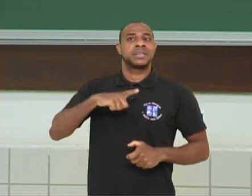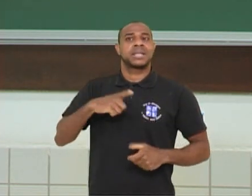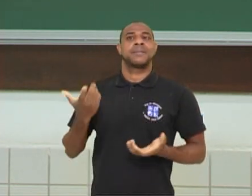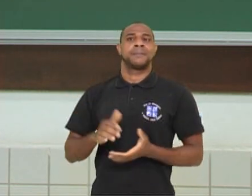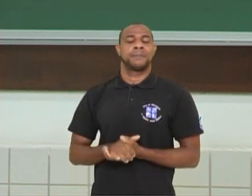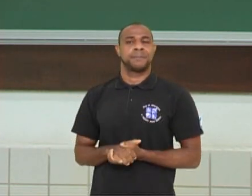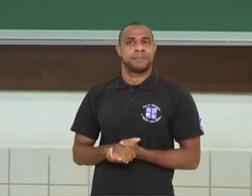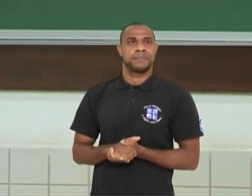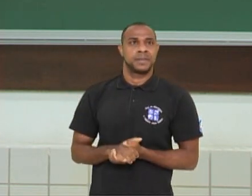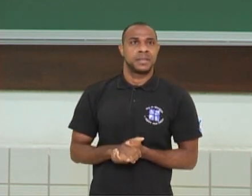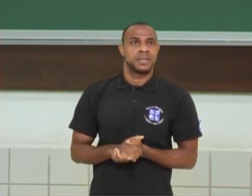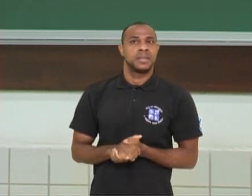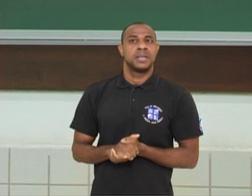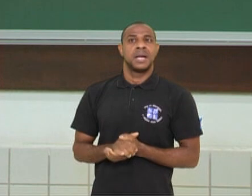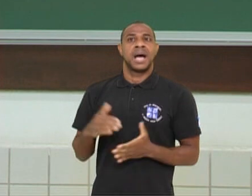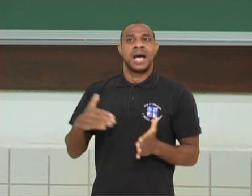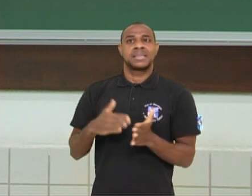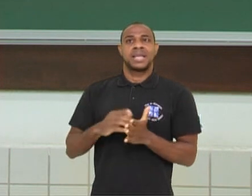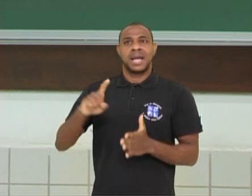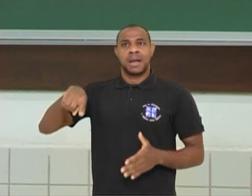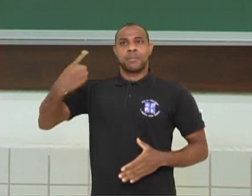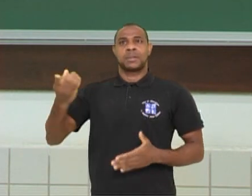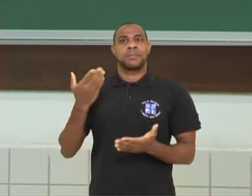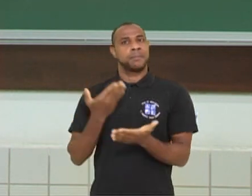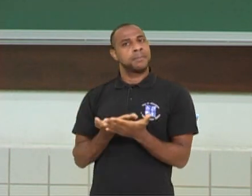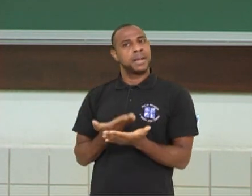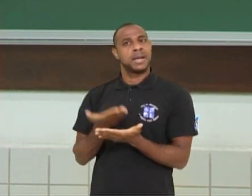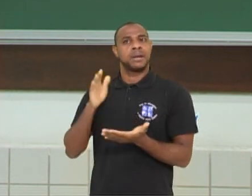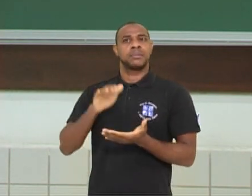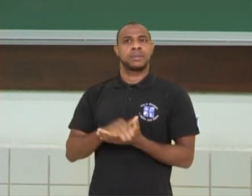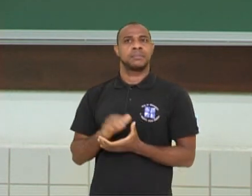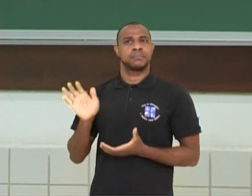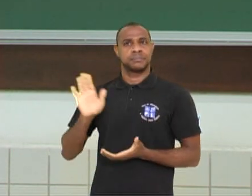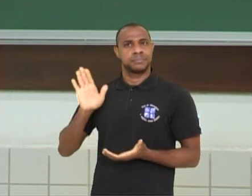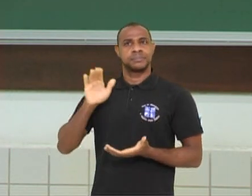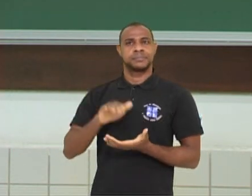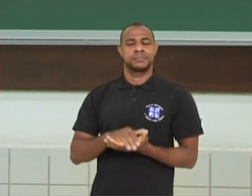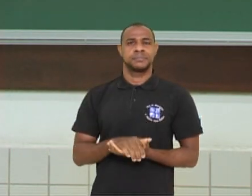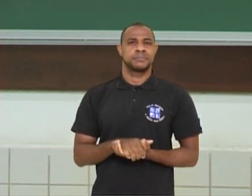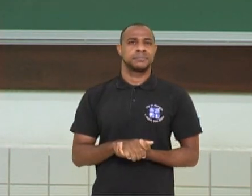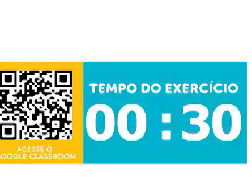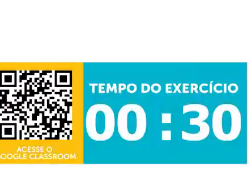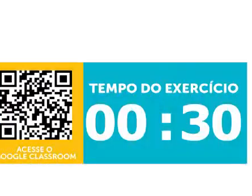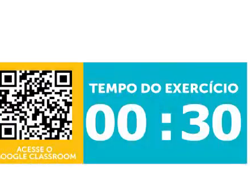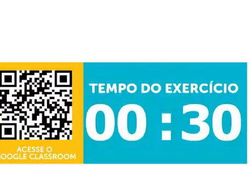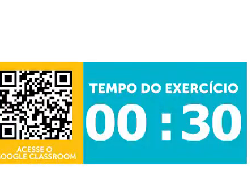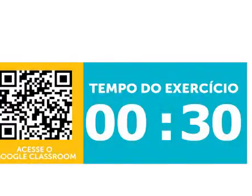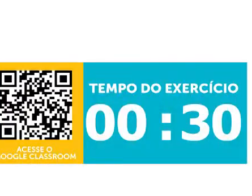ok? Ficamos por aqui. Stay home. Thanks a lot and see you there.